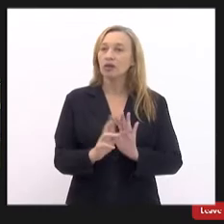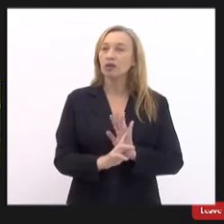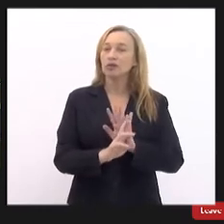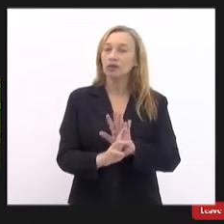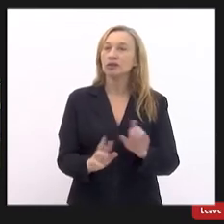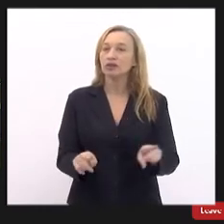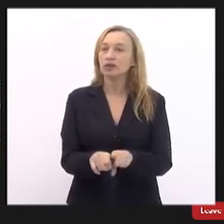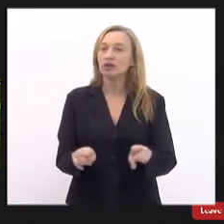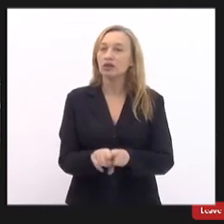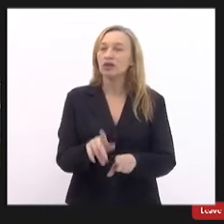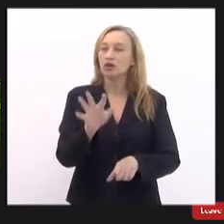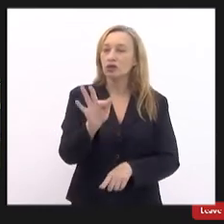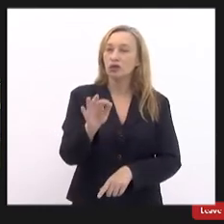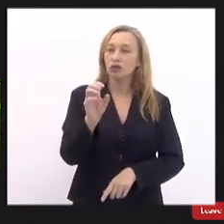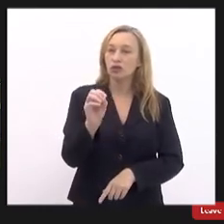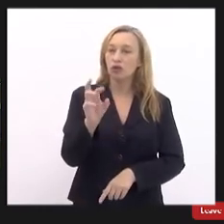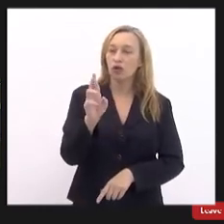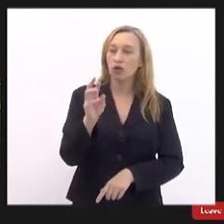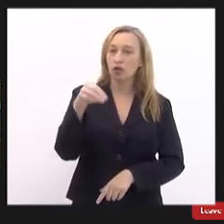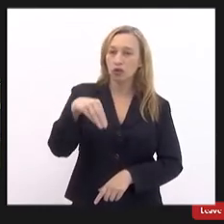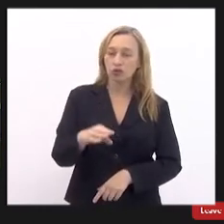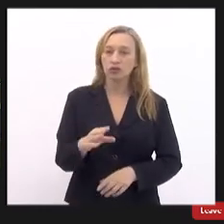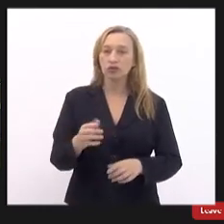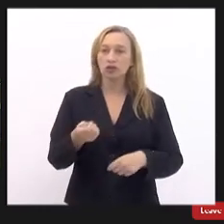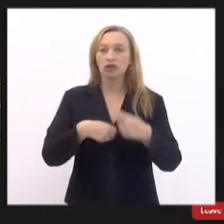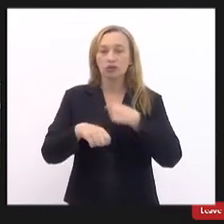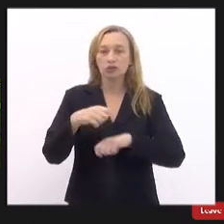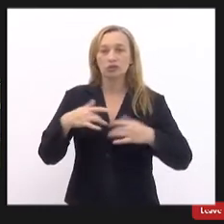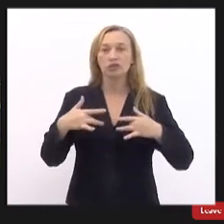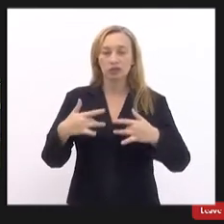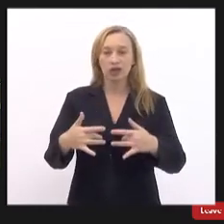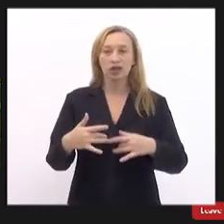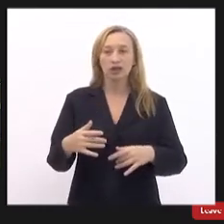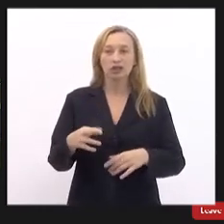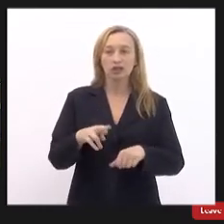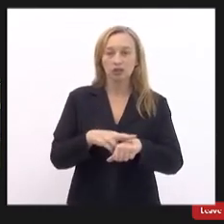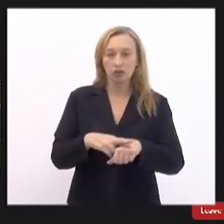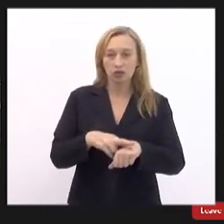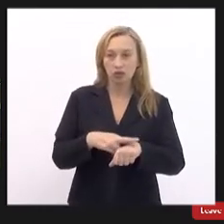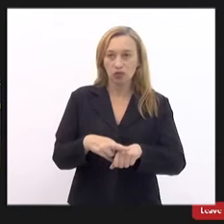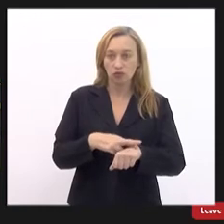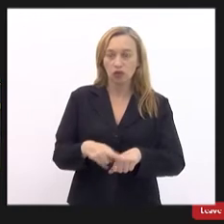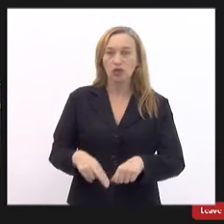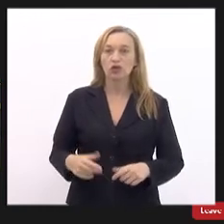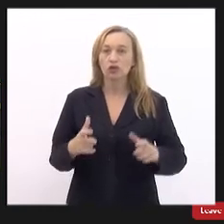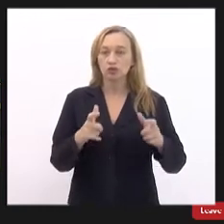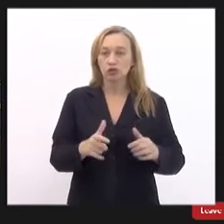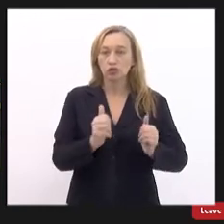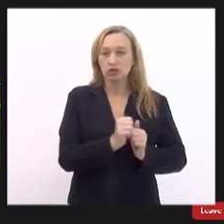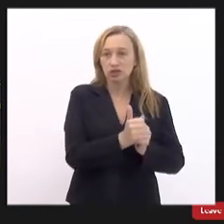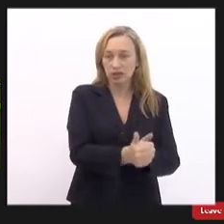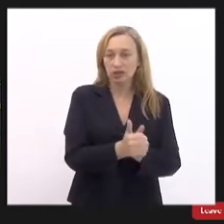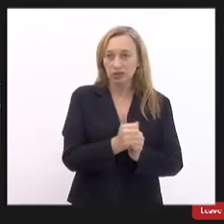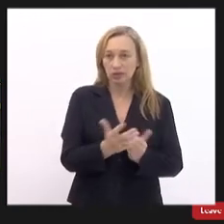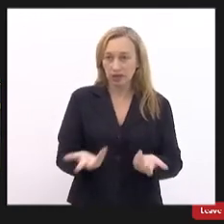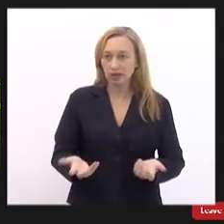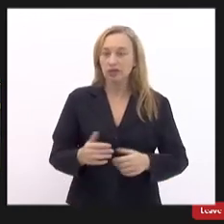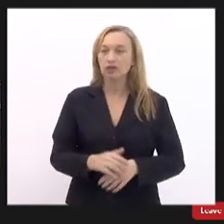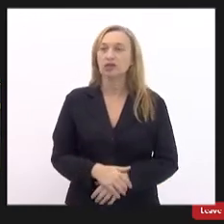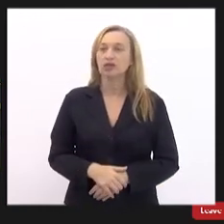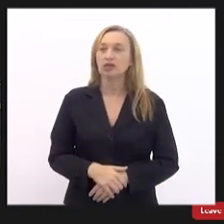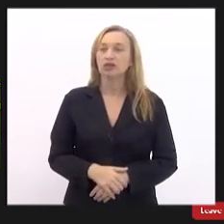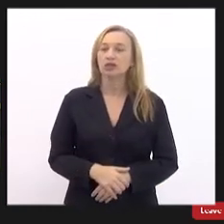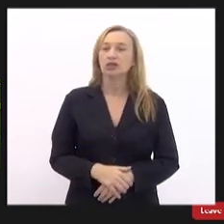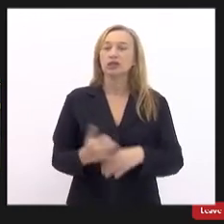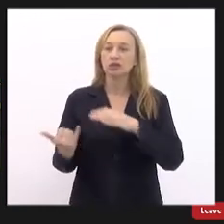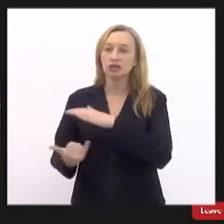o Fórum de Economia Solidária de Belford Roxo. Nos dois segmentos, eu estou como entidade de